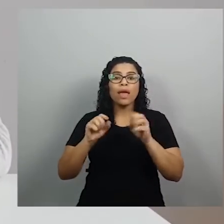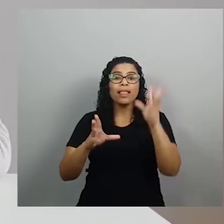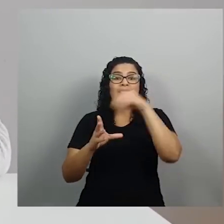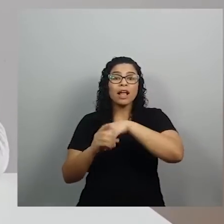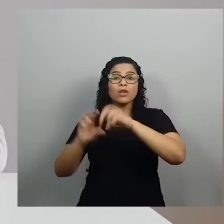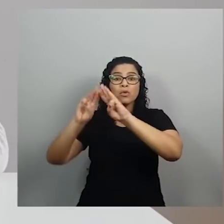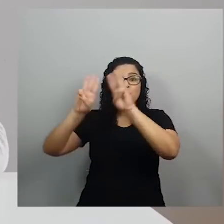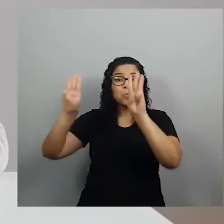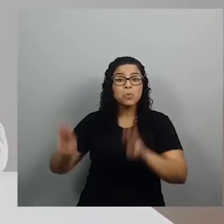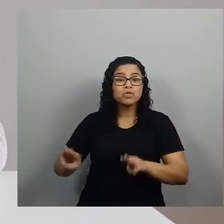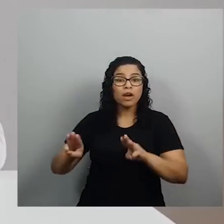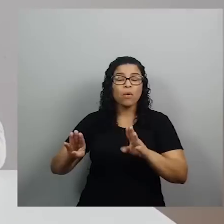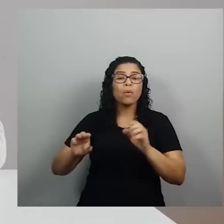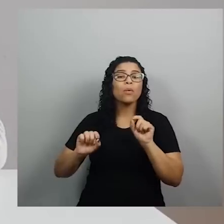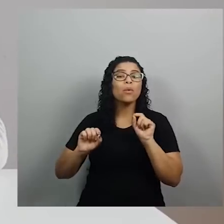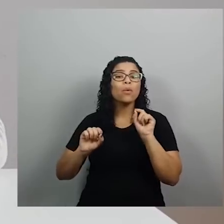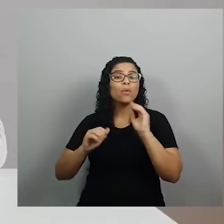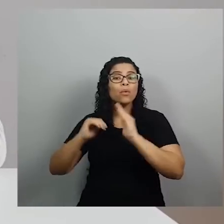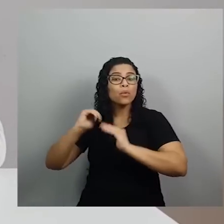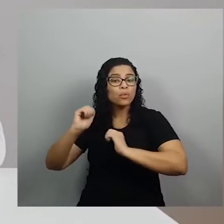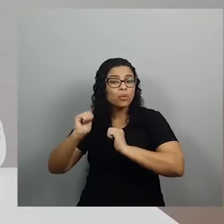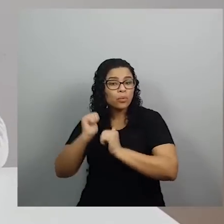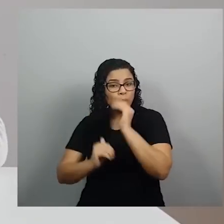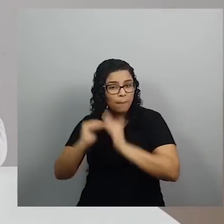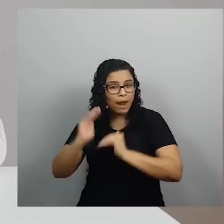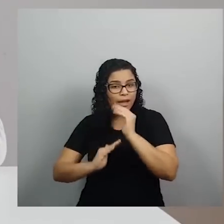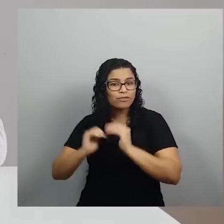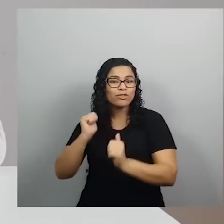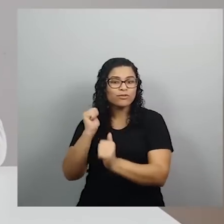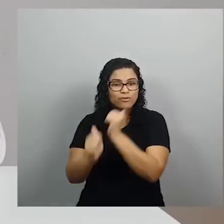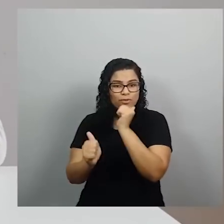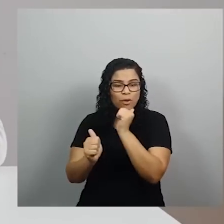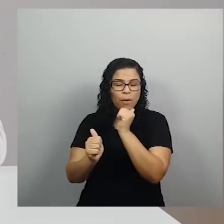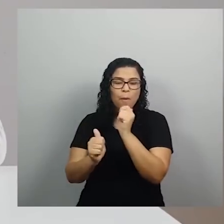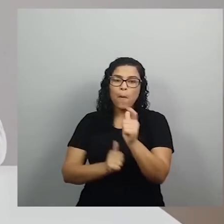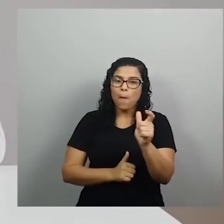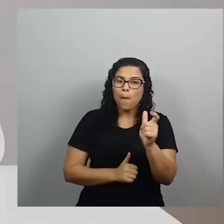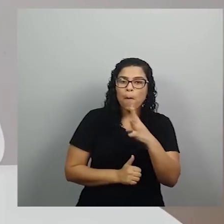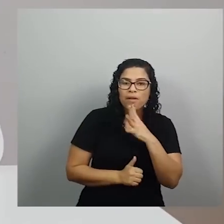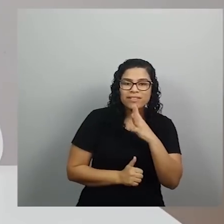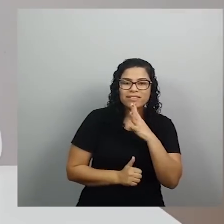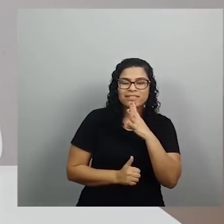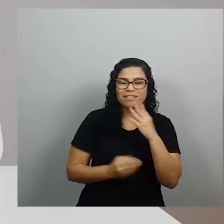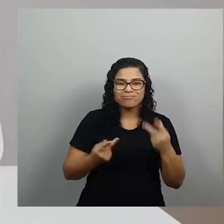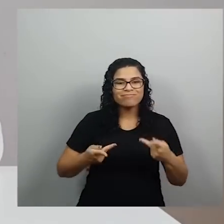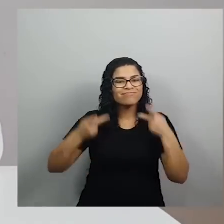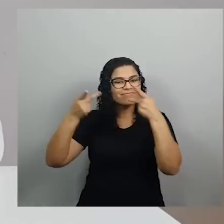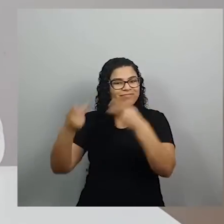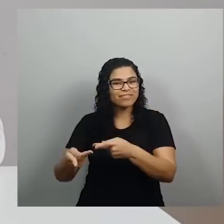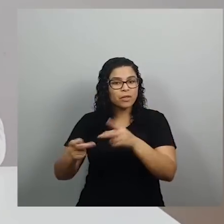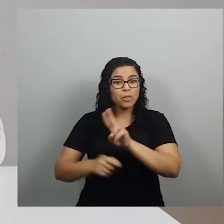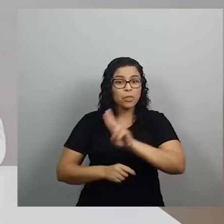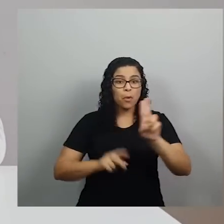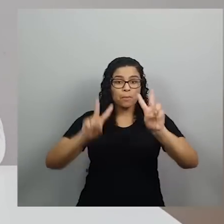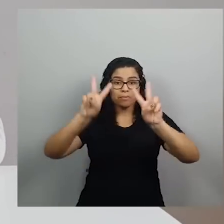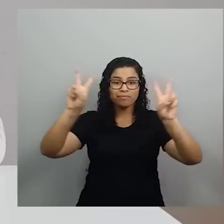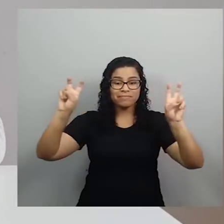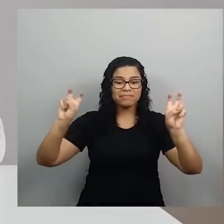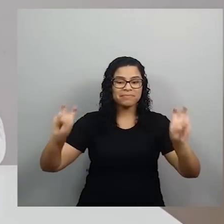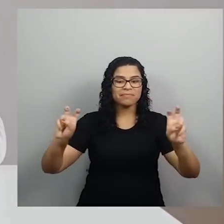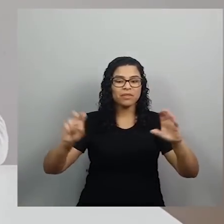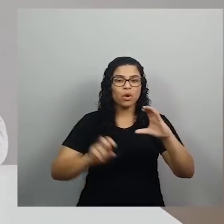que aconteceu no Museu do Futebol em 2019. Aliás, recomendo que vocês conheçam. O nome da exposição